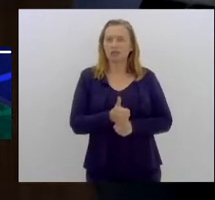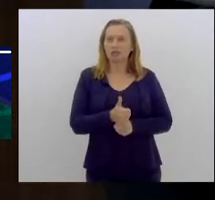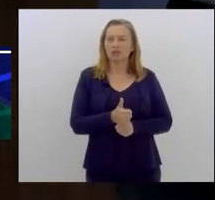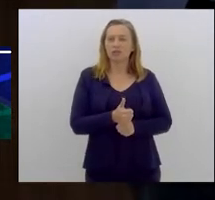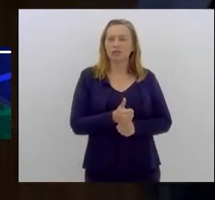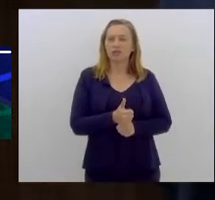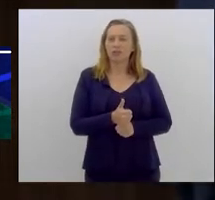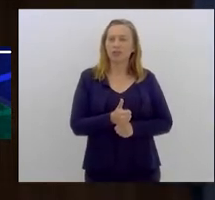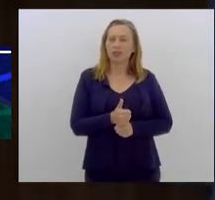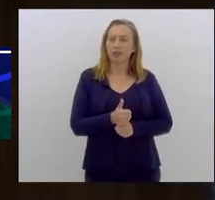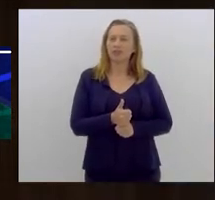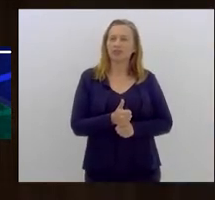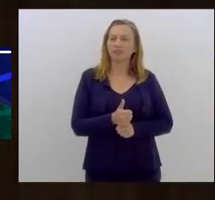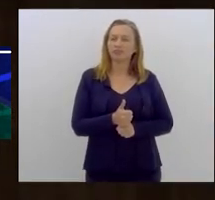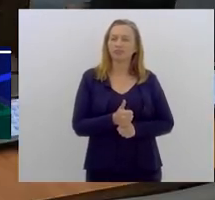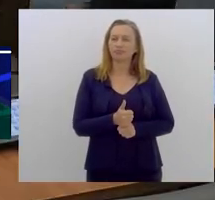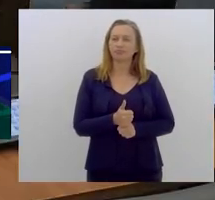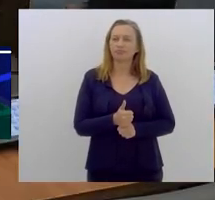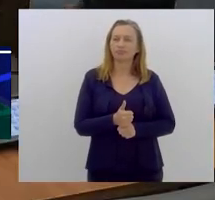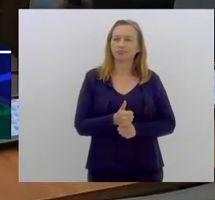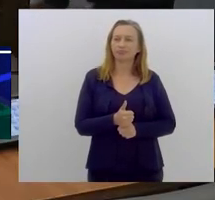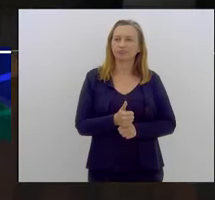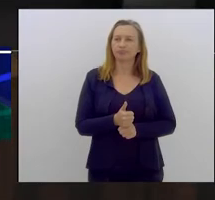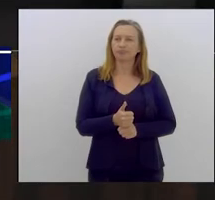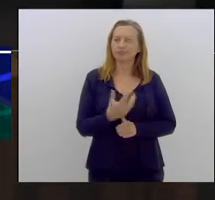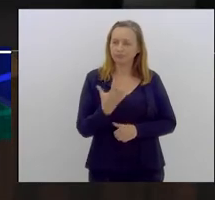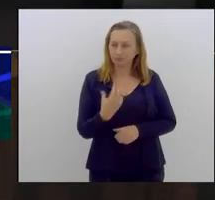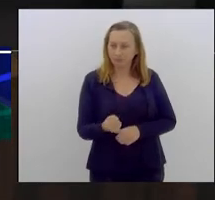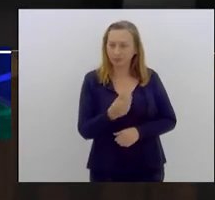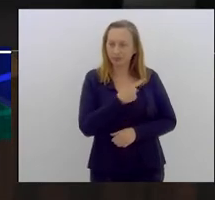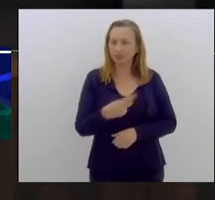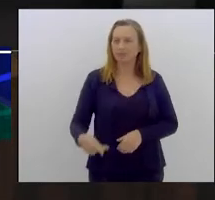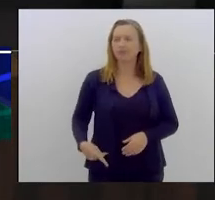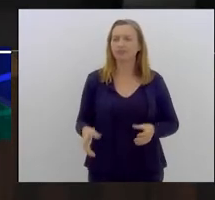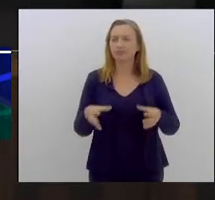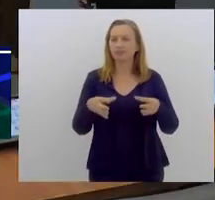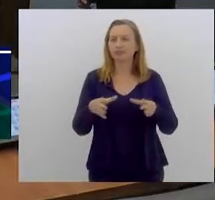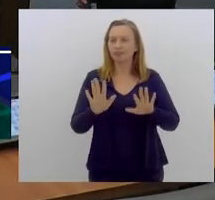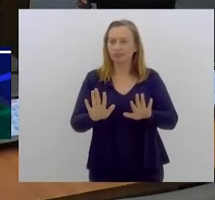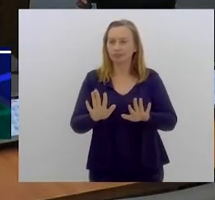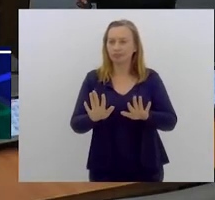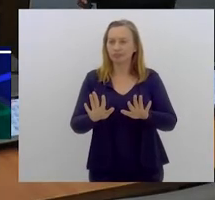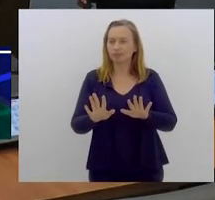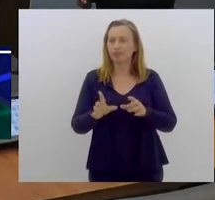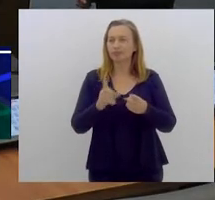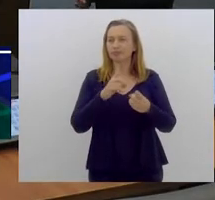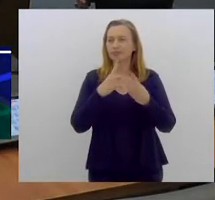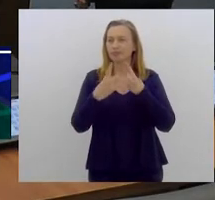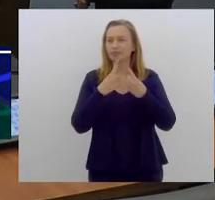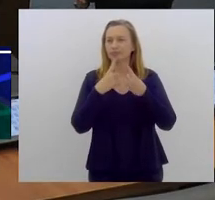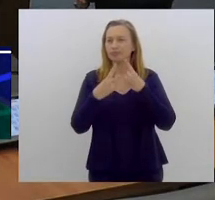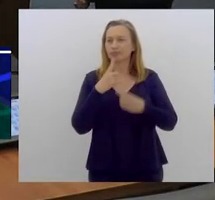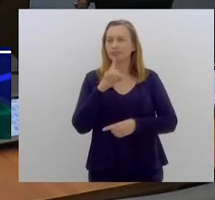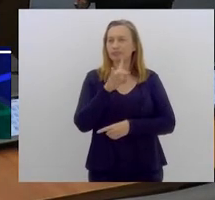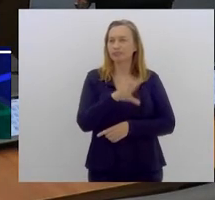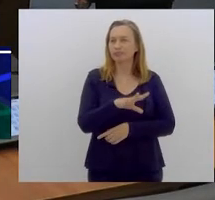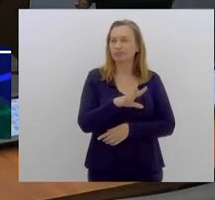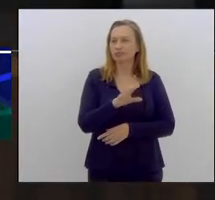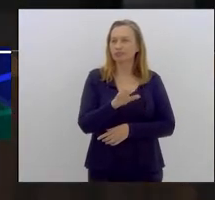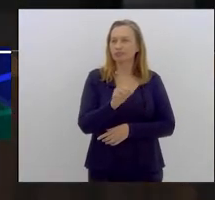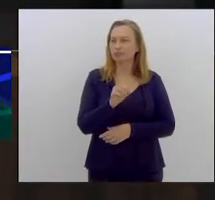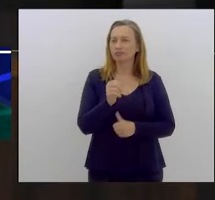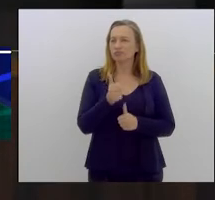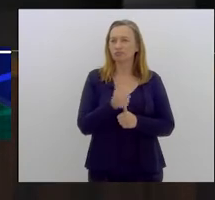substitutivo, senhor presidente. Que a presidência defere pela comissão. Mas como em discussão única. Não,